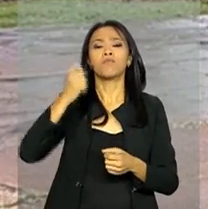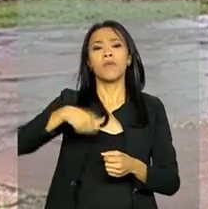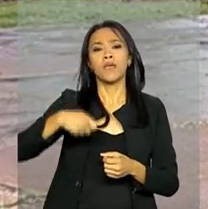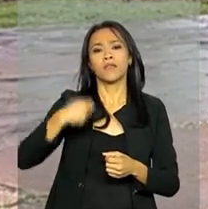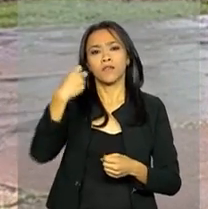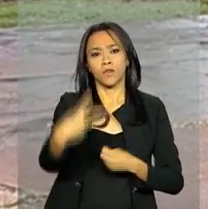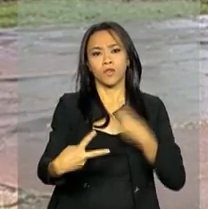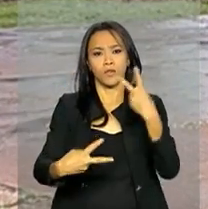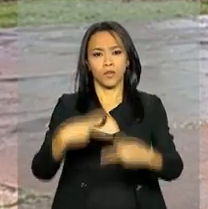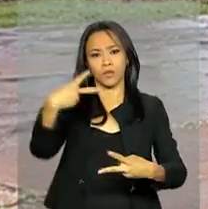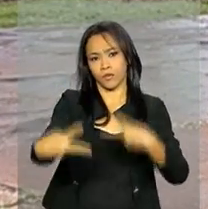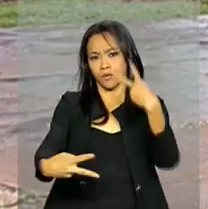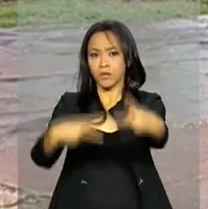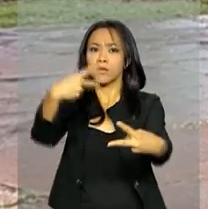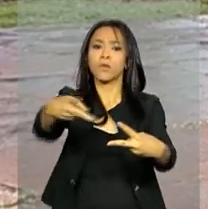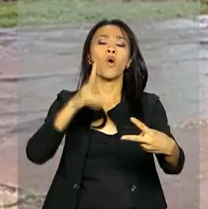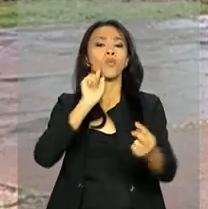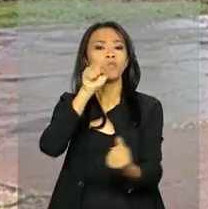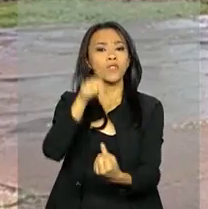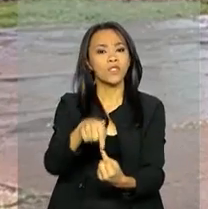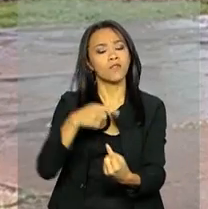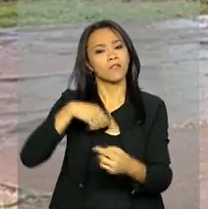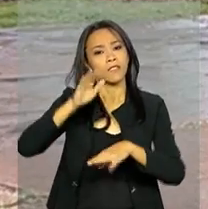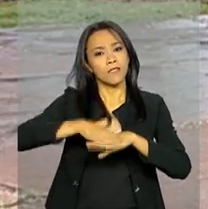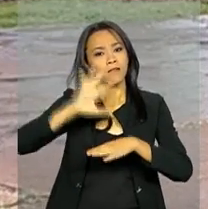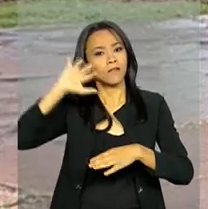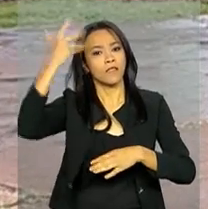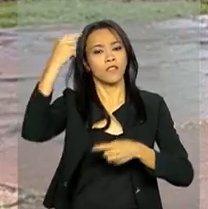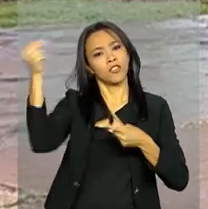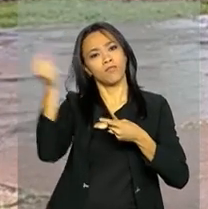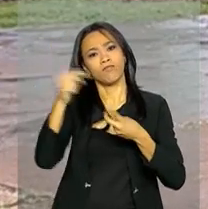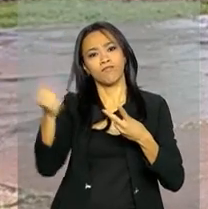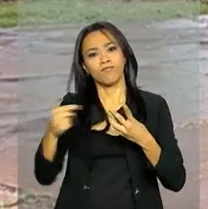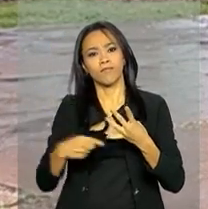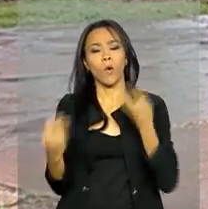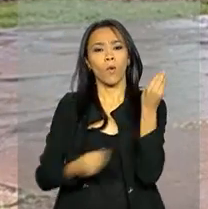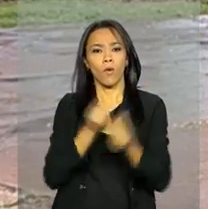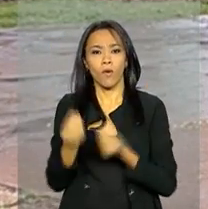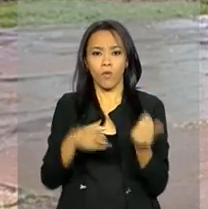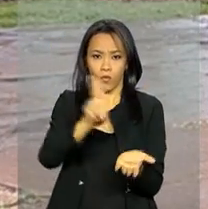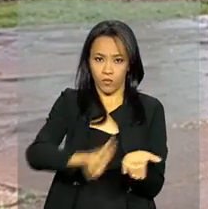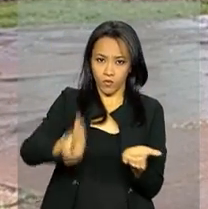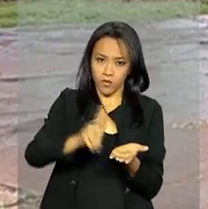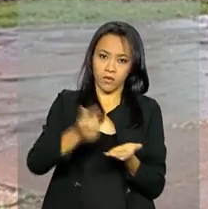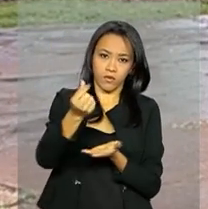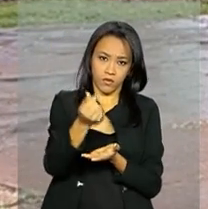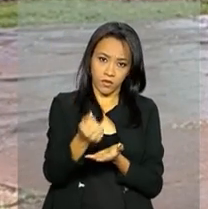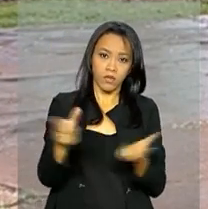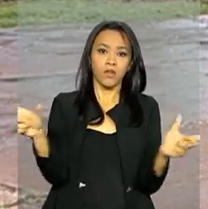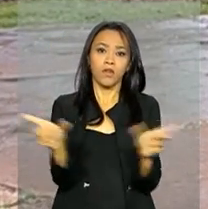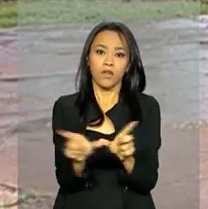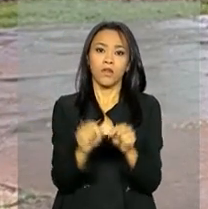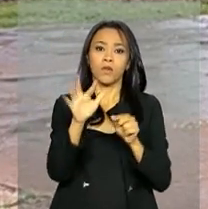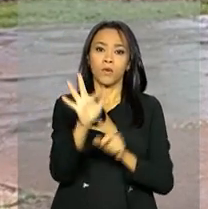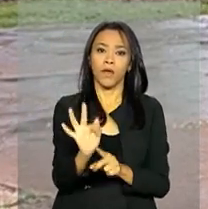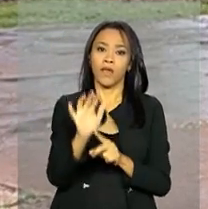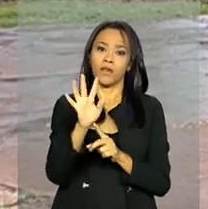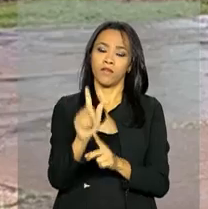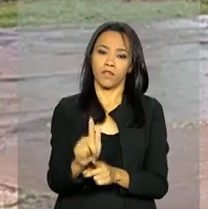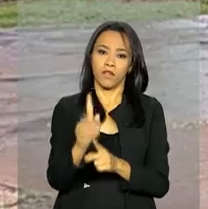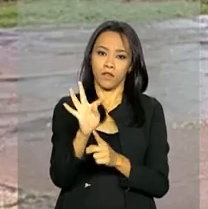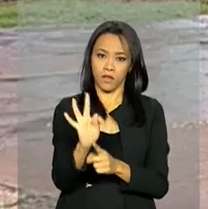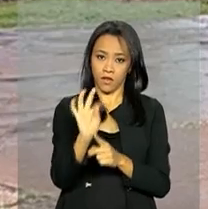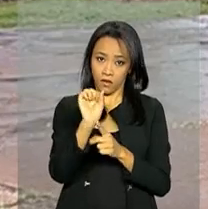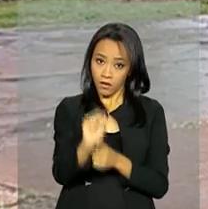com o objetivo de decidir ações sobre a utilização dos recursos do FGTS. Esse Conselho Curador